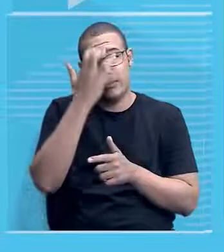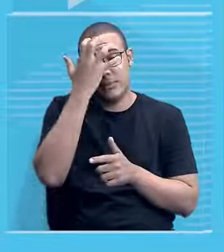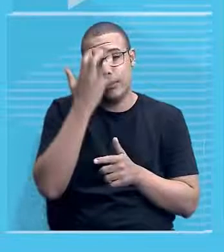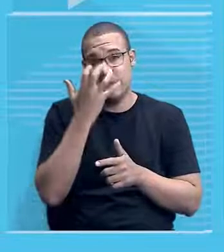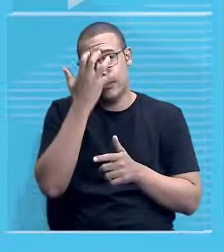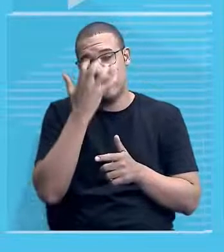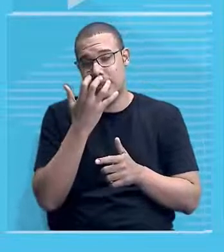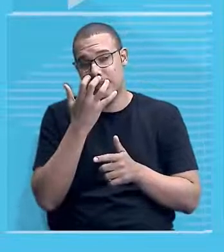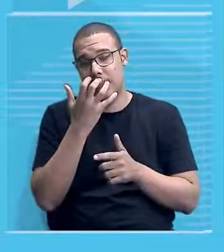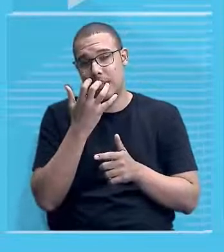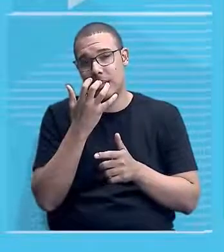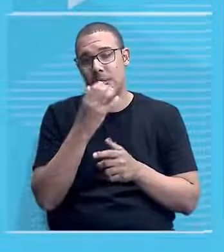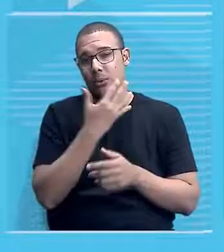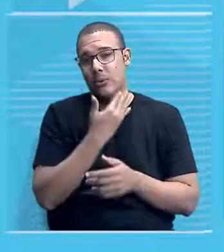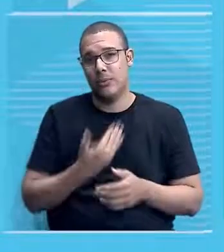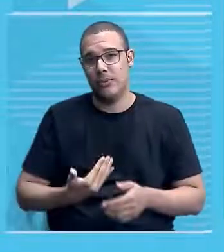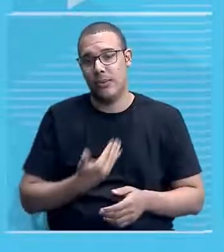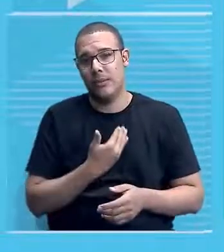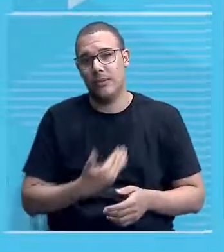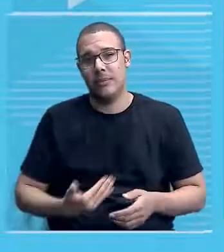no governo dele